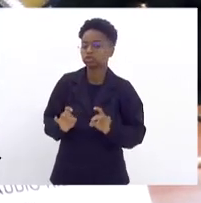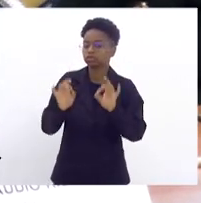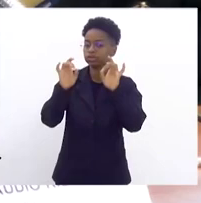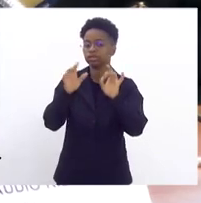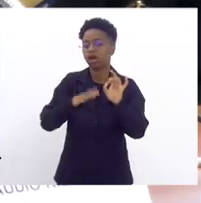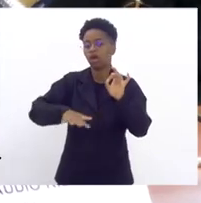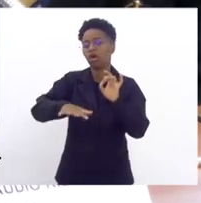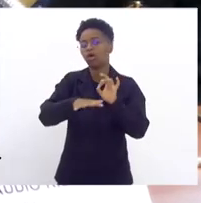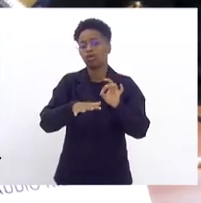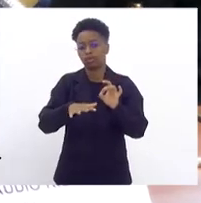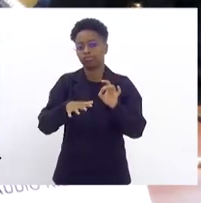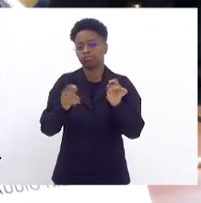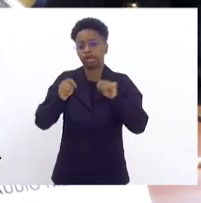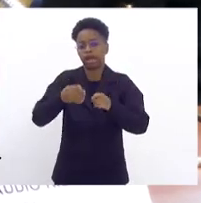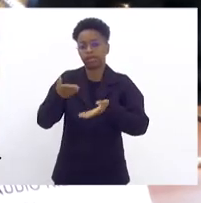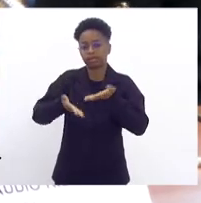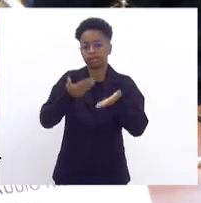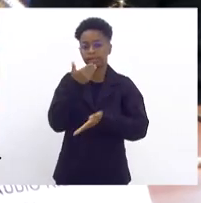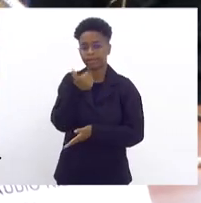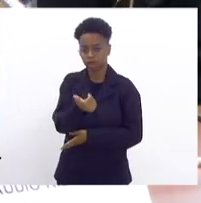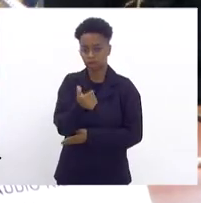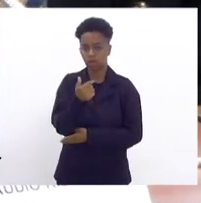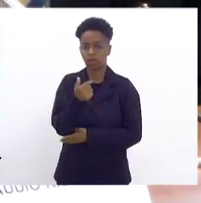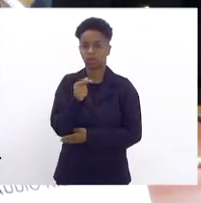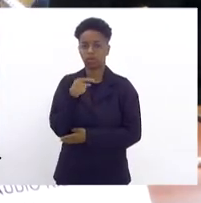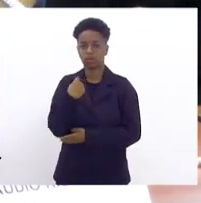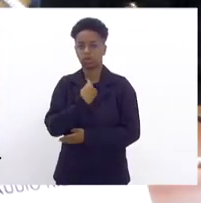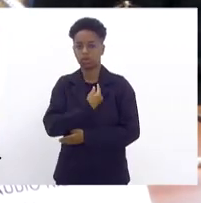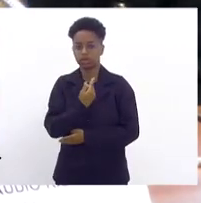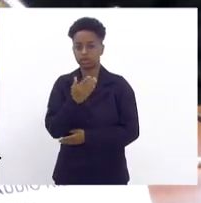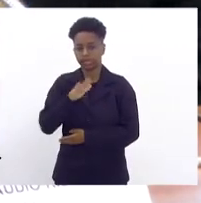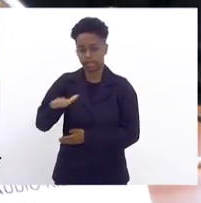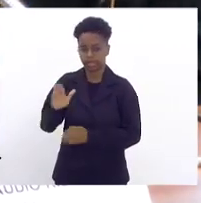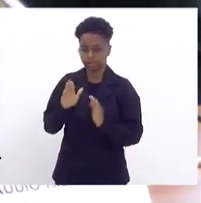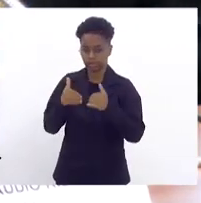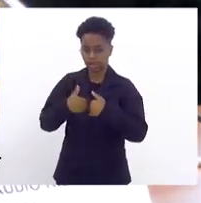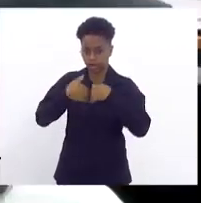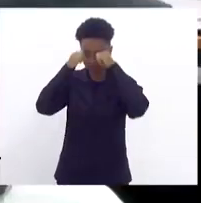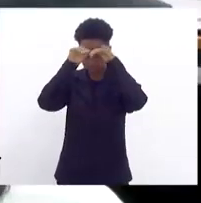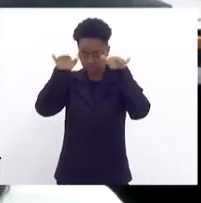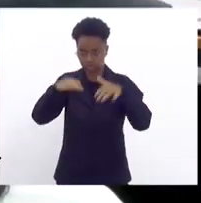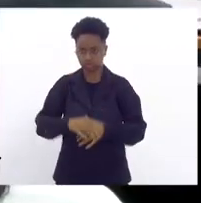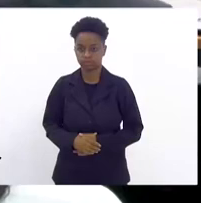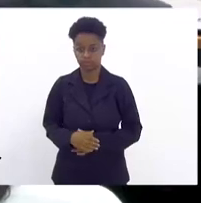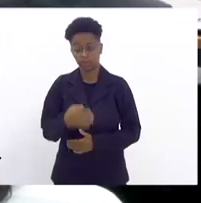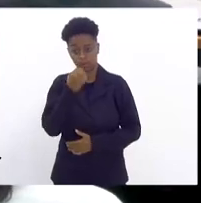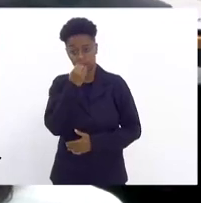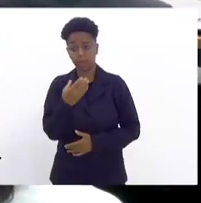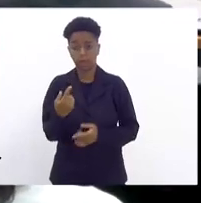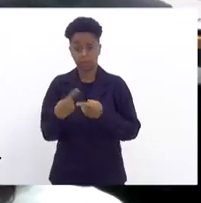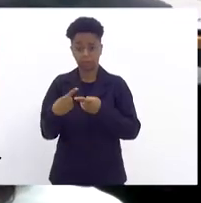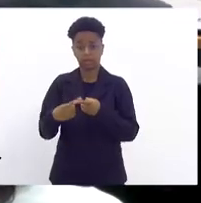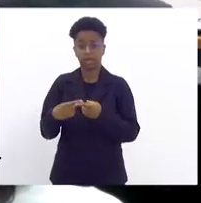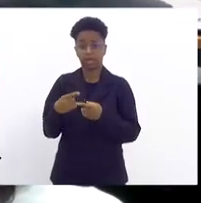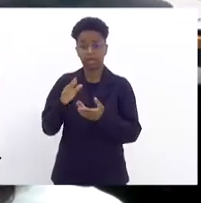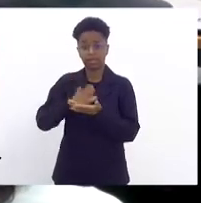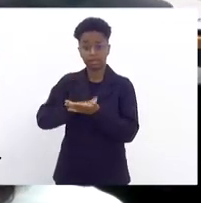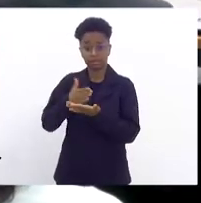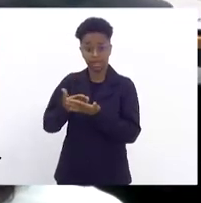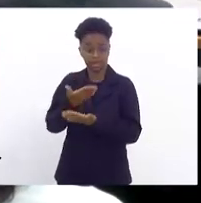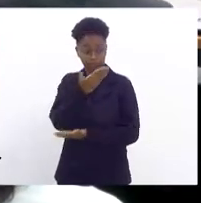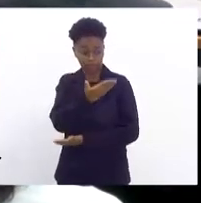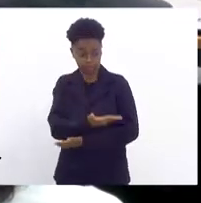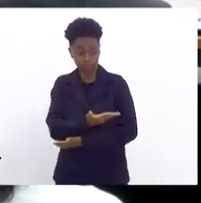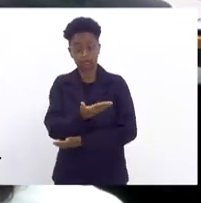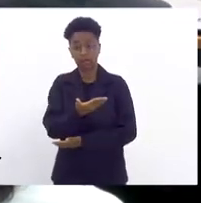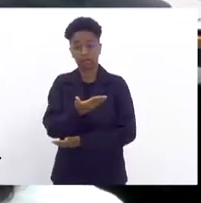para ter melhor atendimento a nossas nossas crianças com autistas Que bom até porque a internet está ali né E